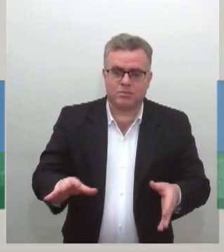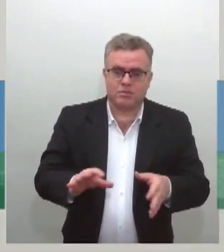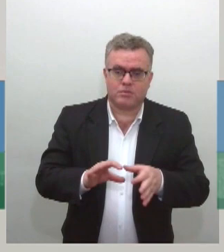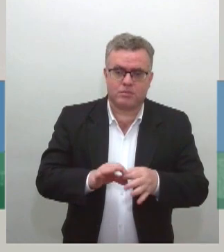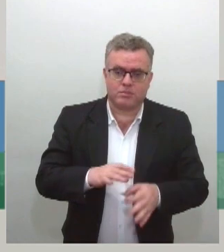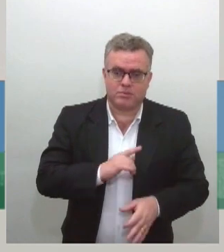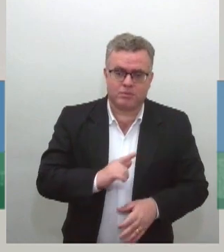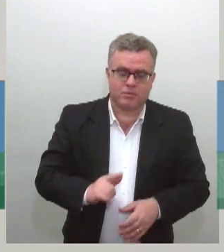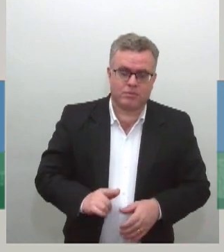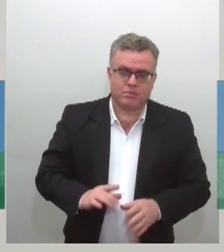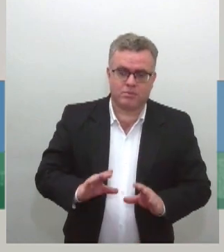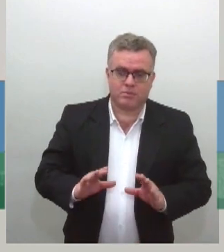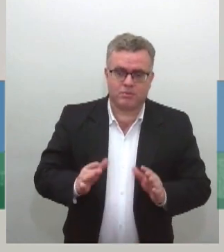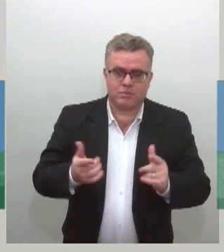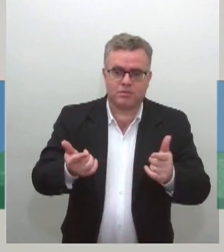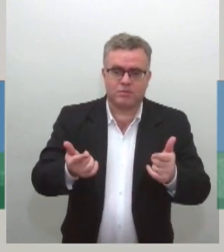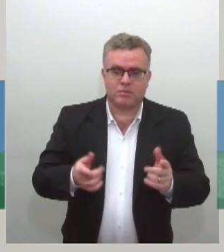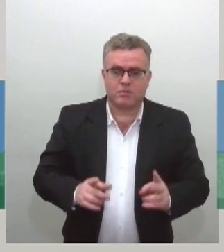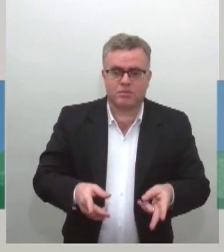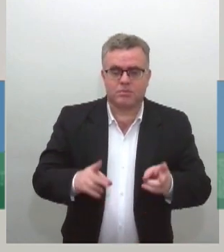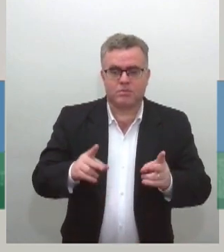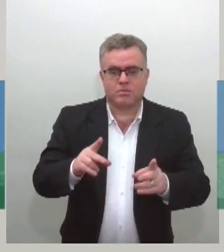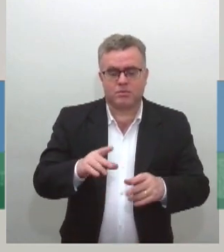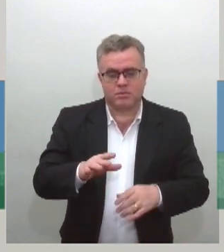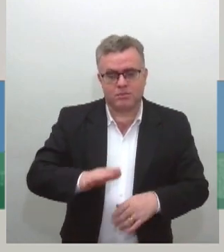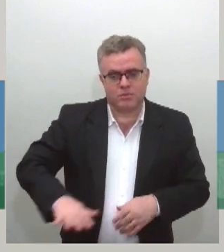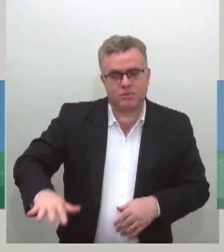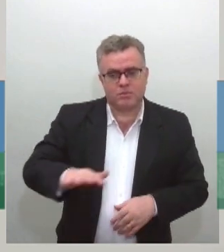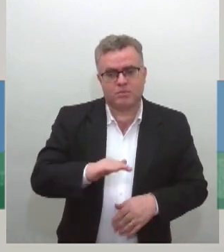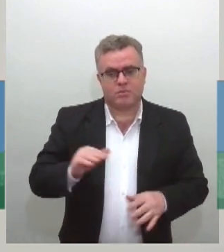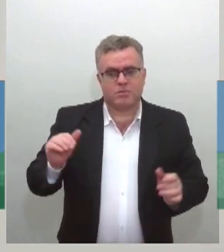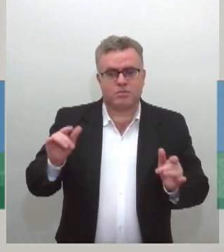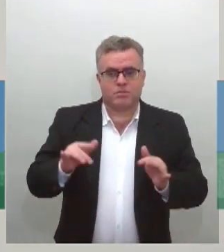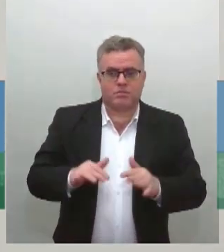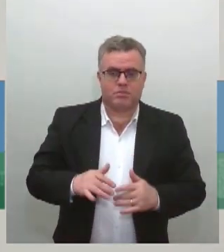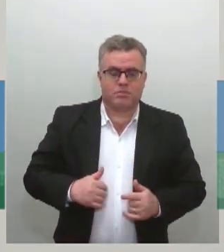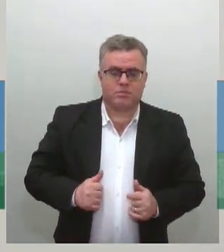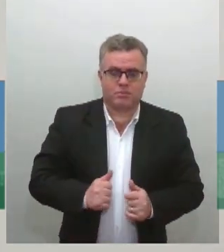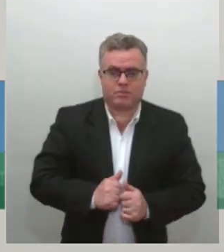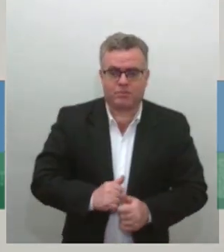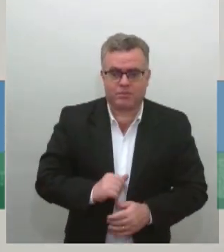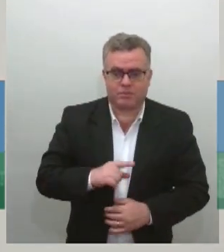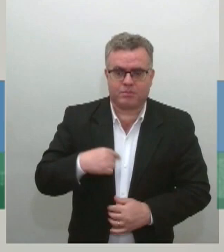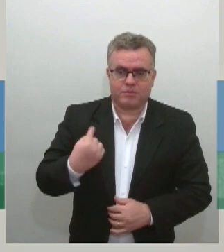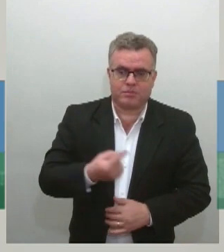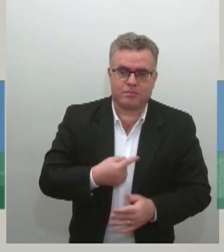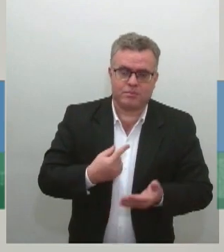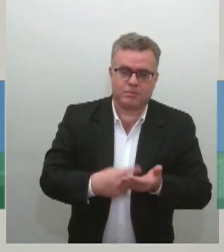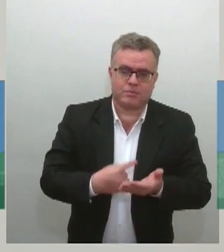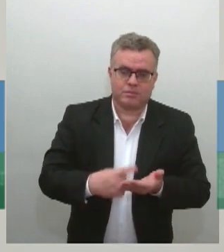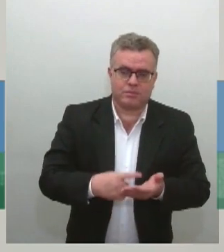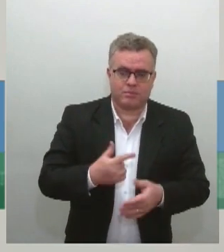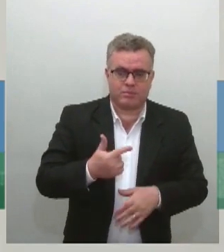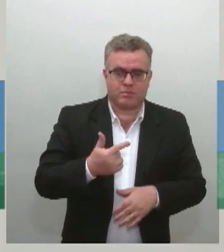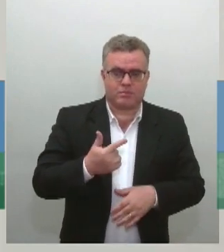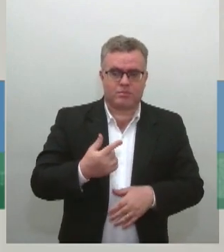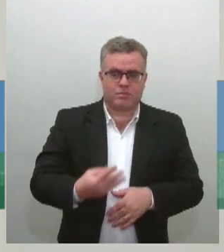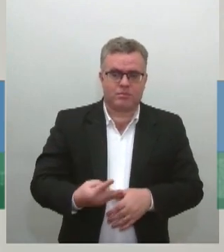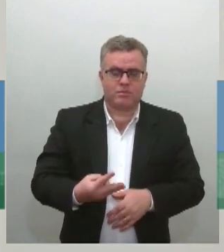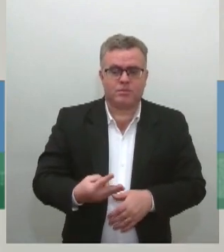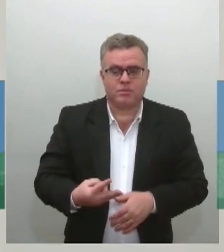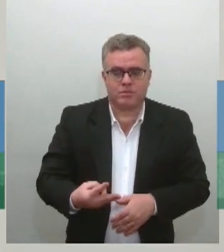obviamente, organizações da sociedade civil e de toda a militância cultural, nós saímos do número de 23 para